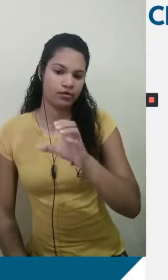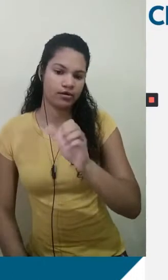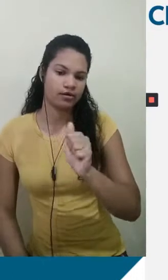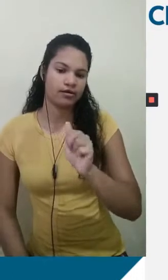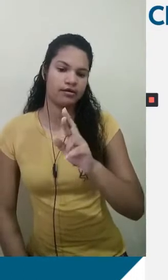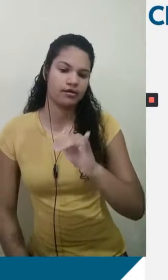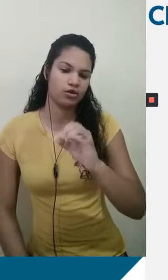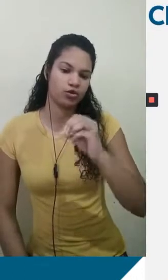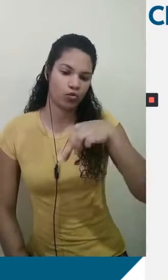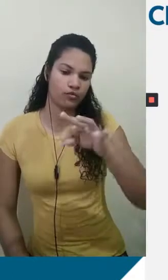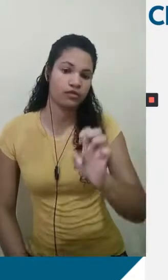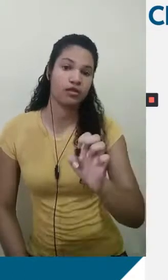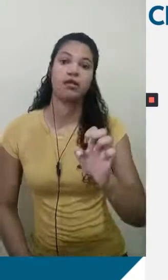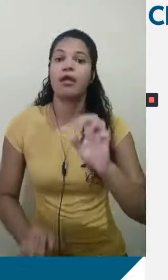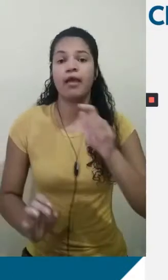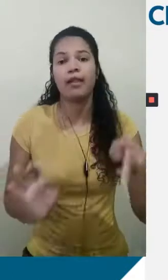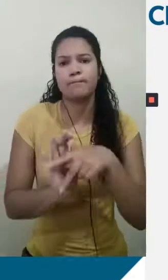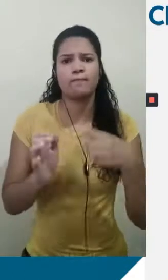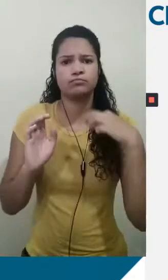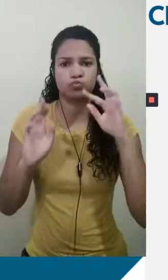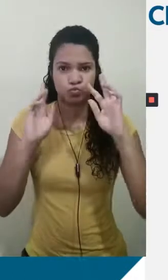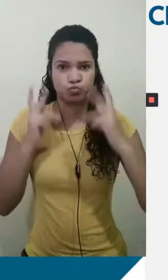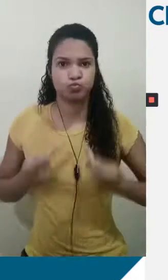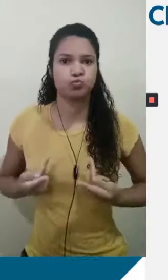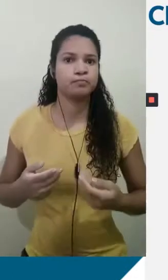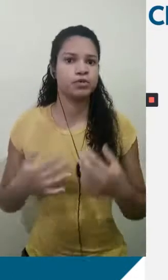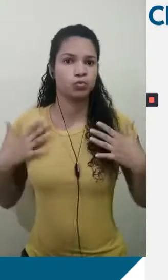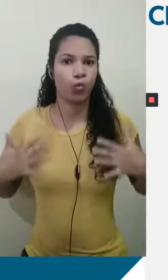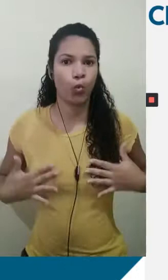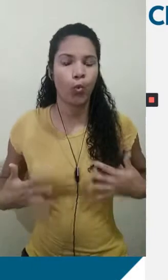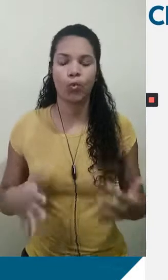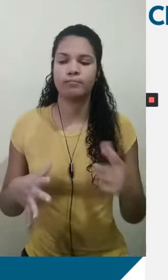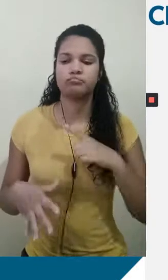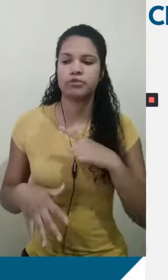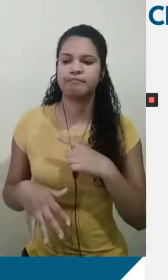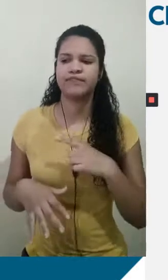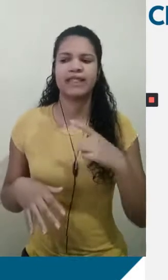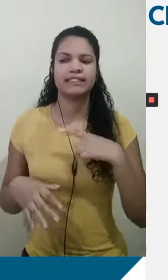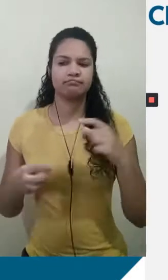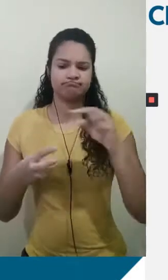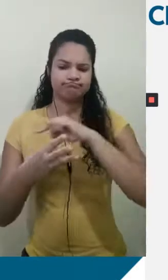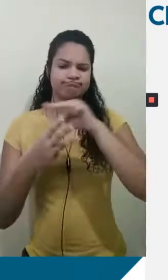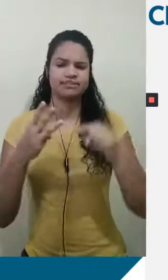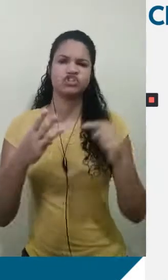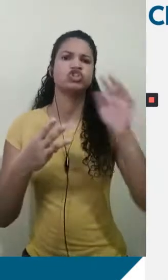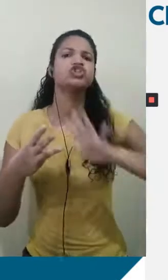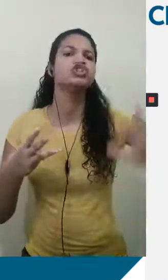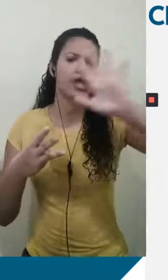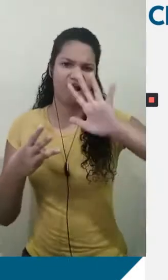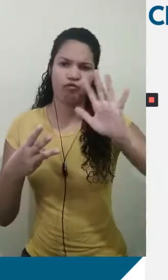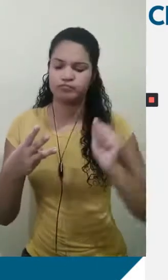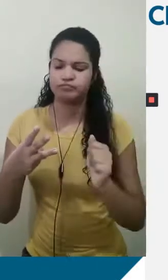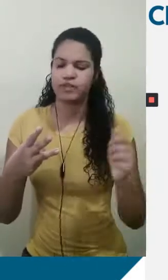né? De uma maneira geral, nós podemos dividir uma célula em membrana plasmática,